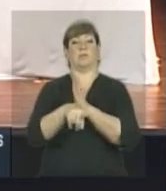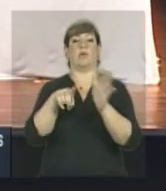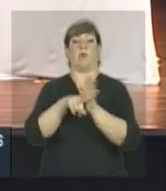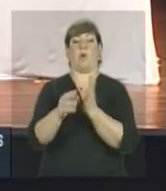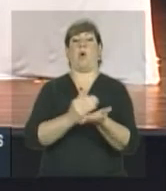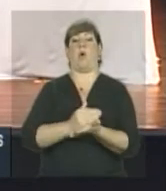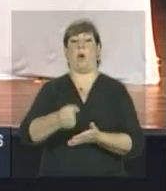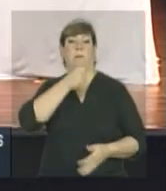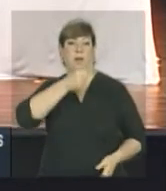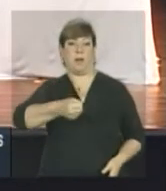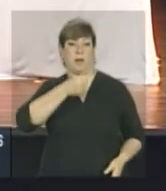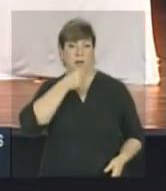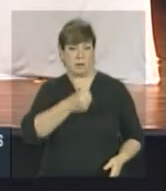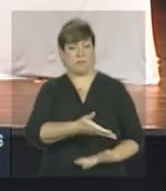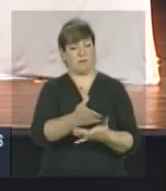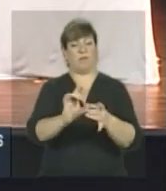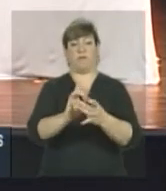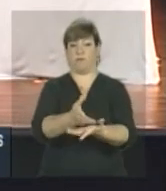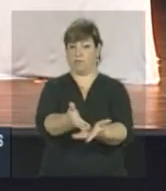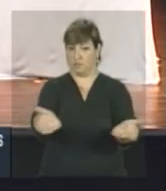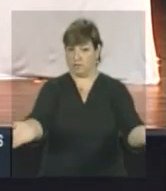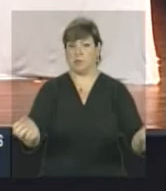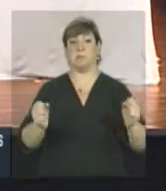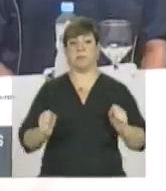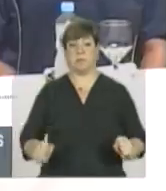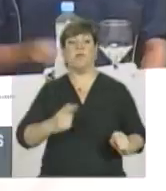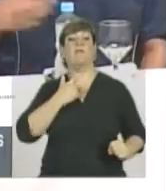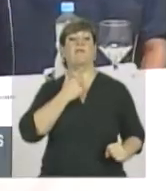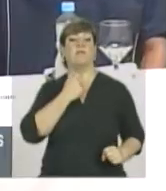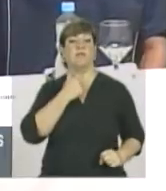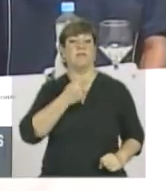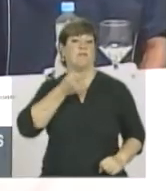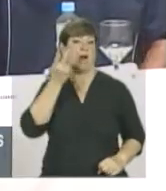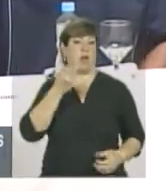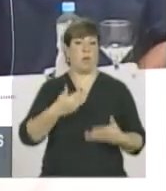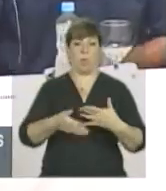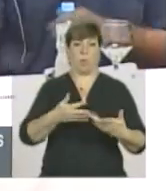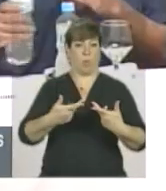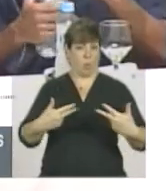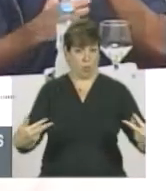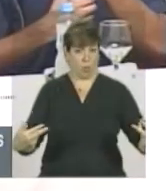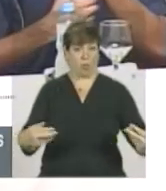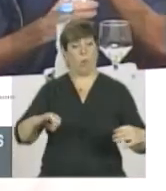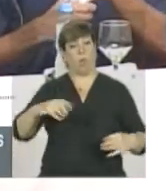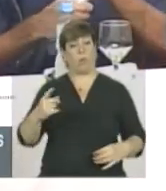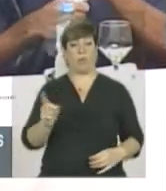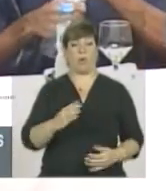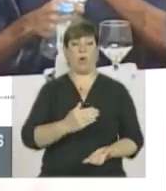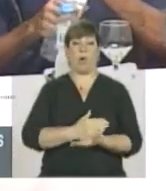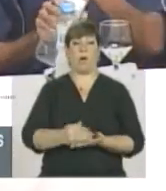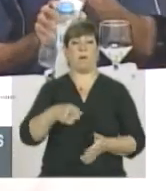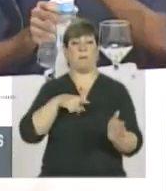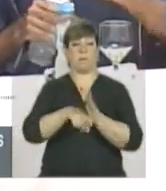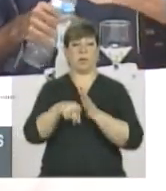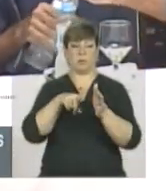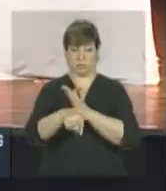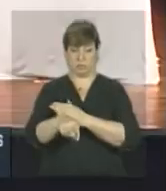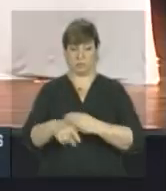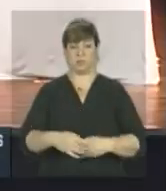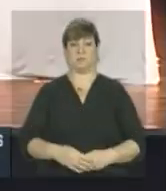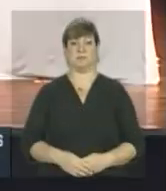perguntas dos jornalistas. Sintam-se à vontade se vocês quiserem falar alguma coisa, senão a gente já começa as